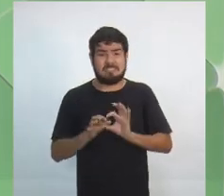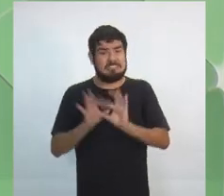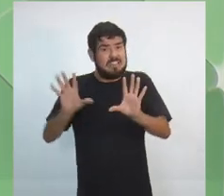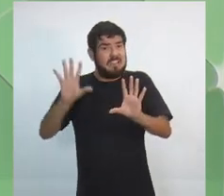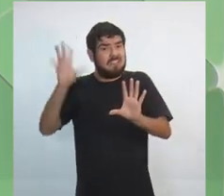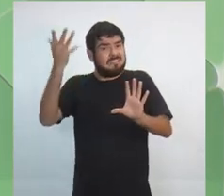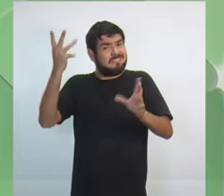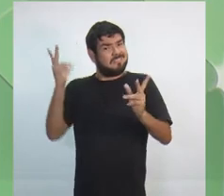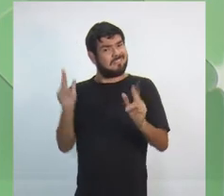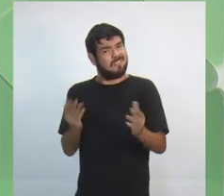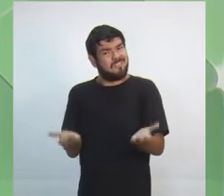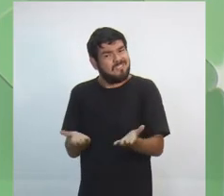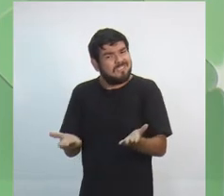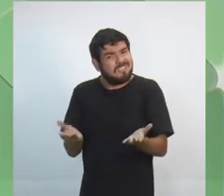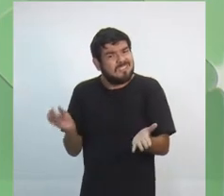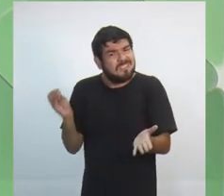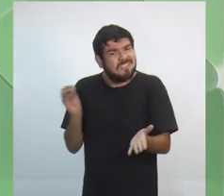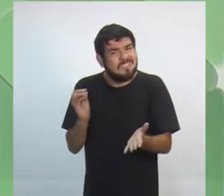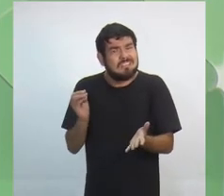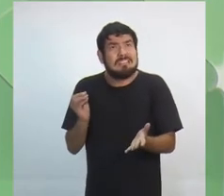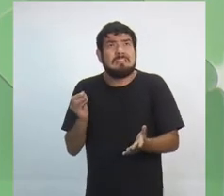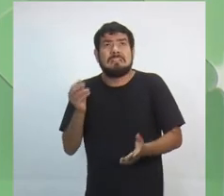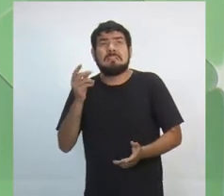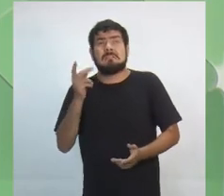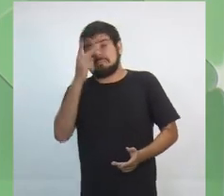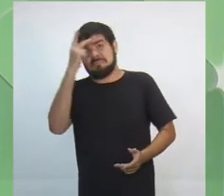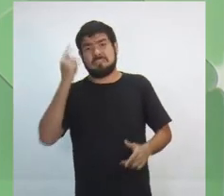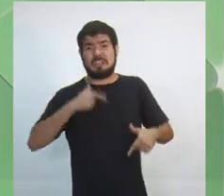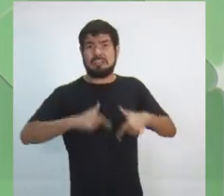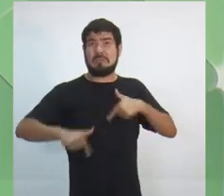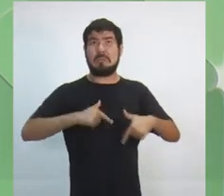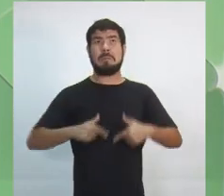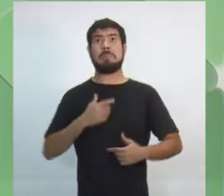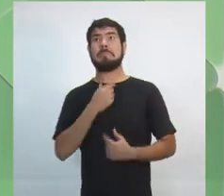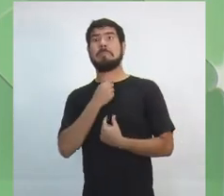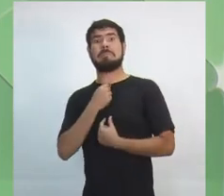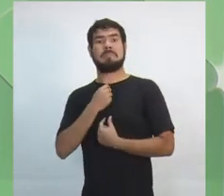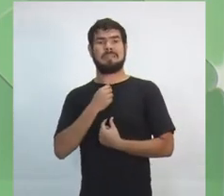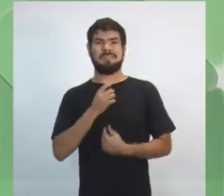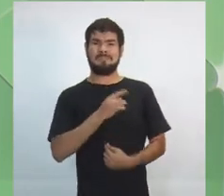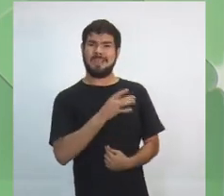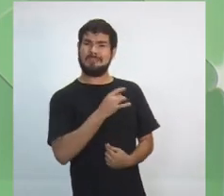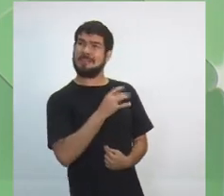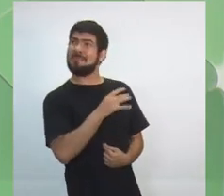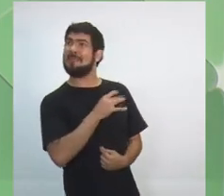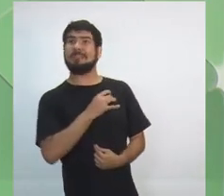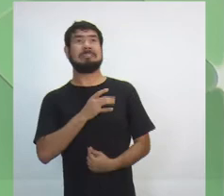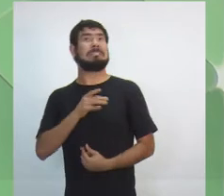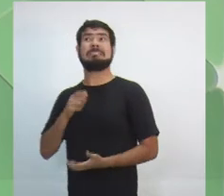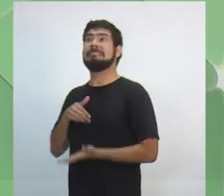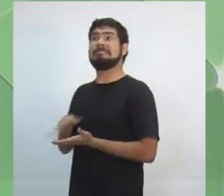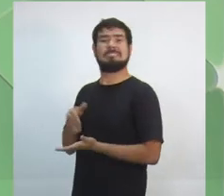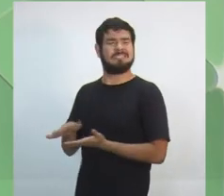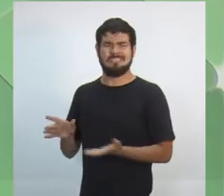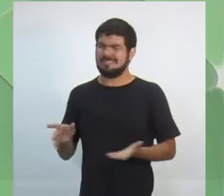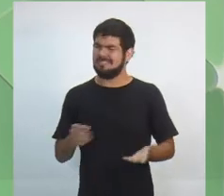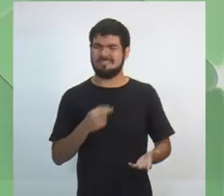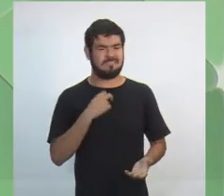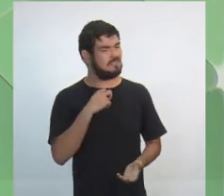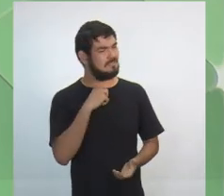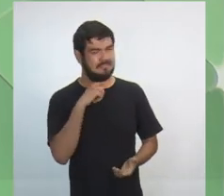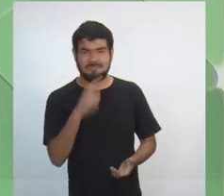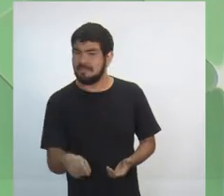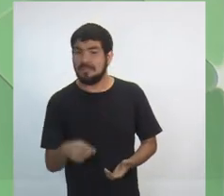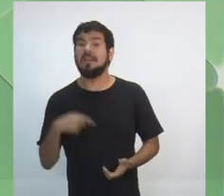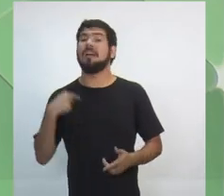a insegurança que o trabalhador está tendo. Hoje, ao bel prazer, alguém demite porque acha que não está produzindo. Muito pelo contrário,